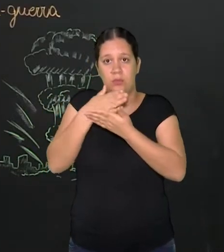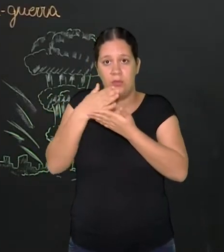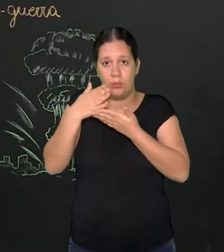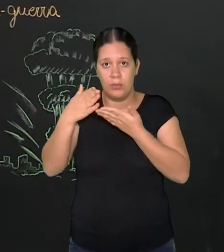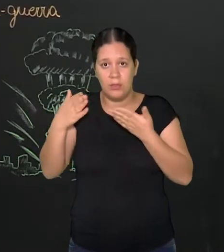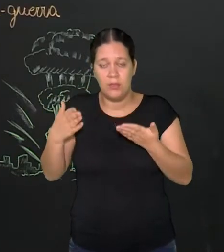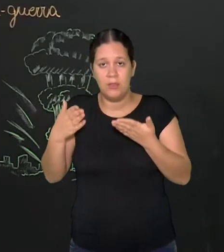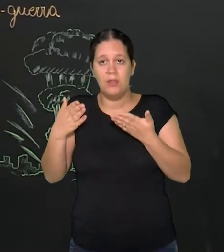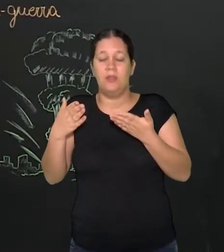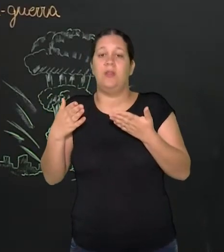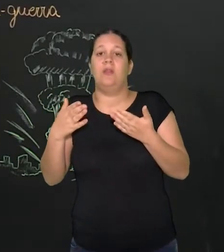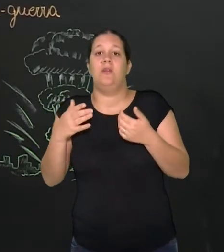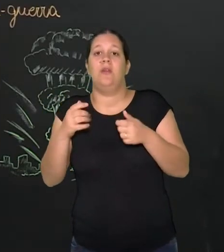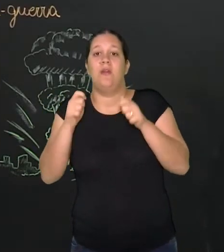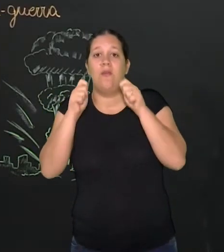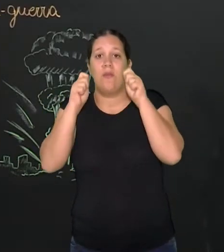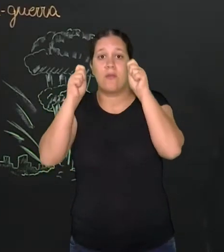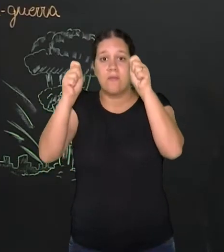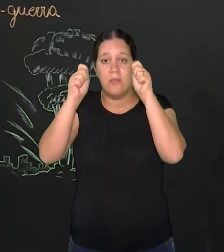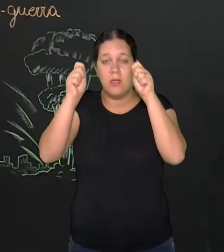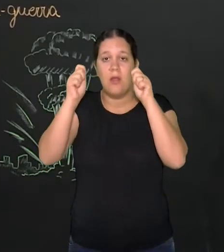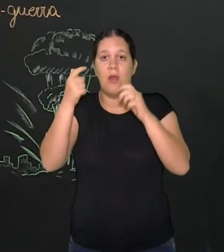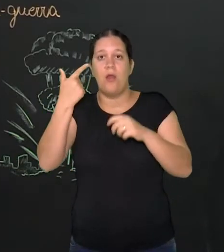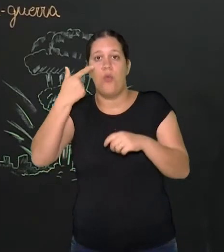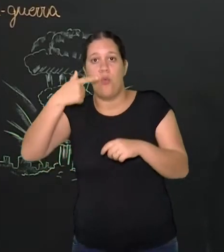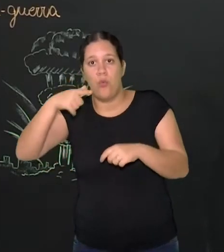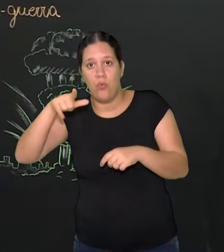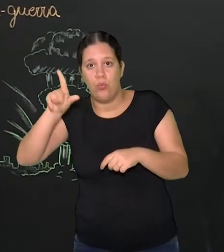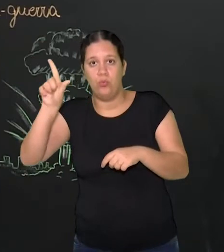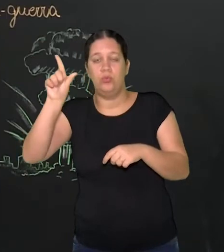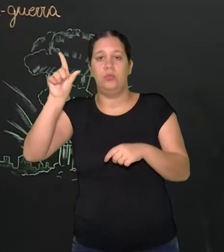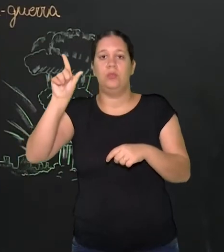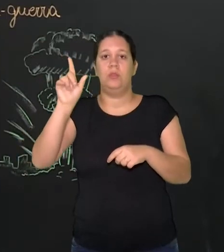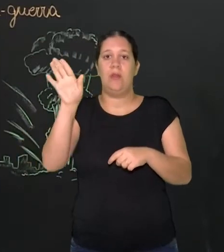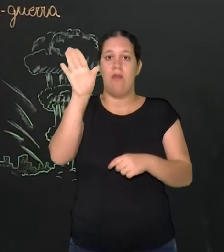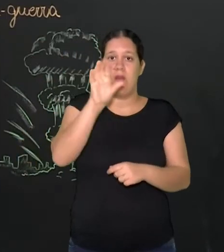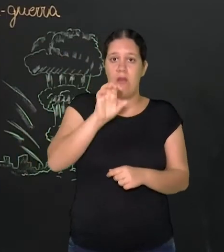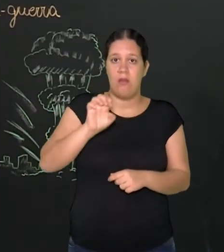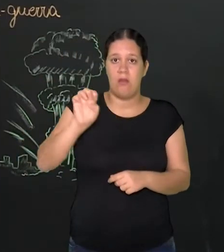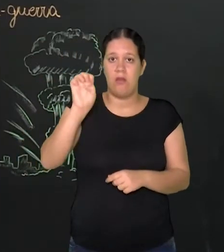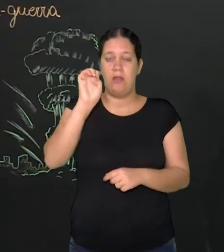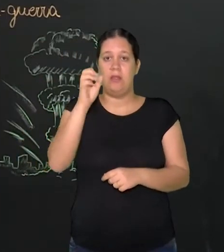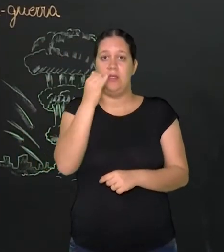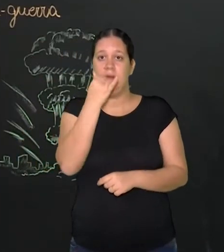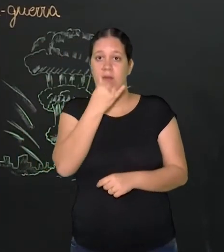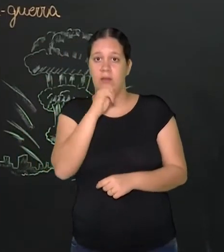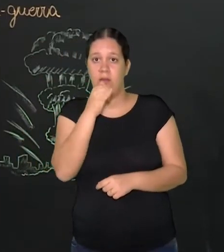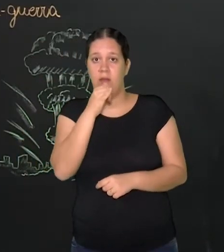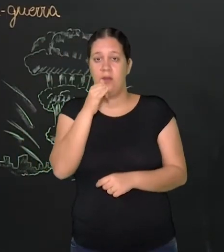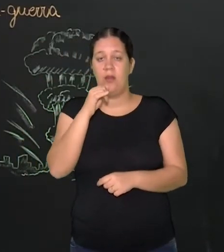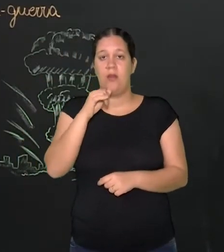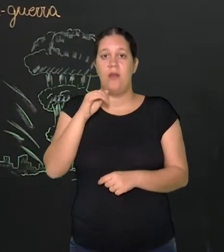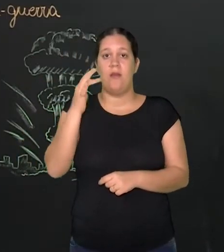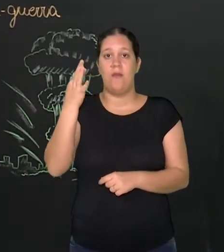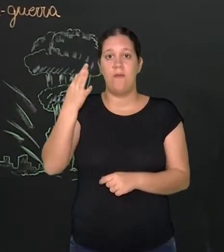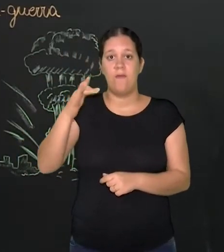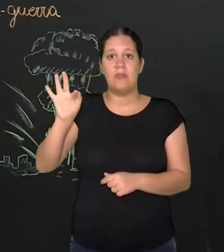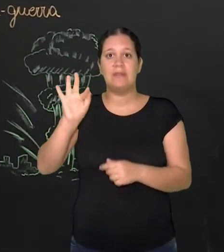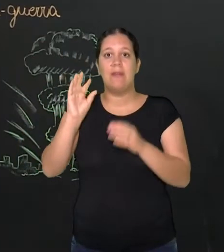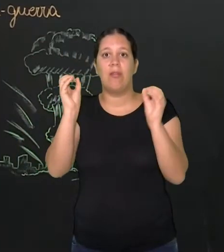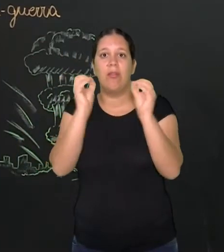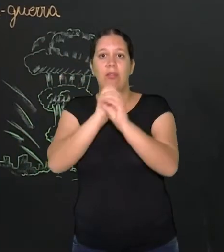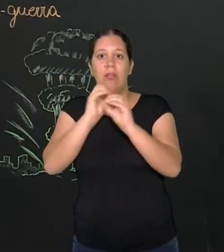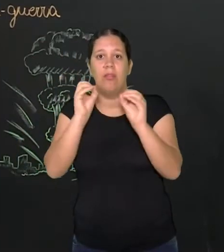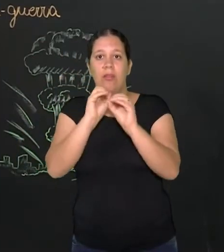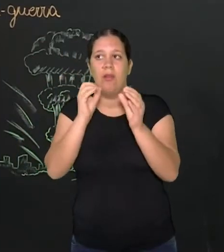iniciar uma campanha de expansão, as outras potências principais europeias, especialmente a Inglaterra e a França,